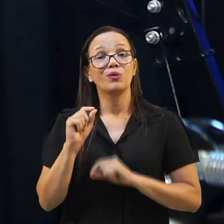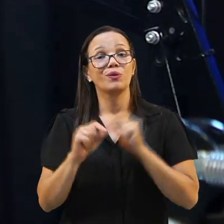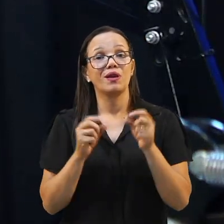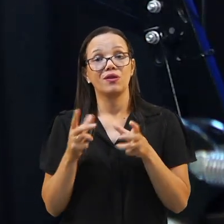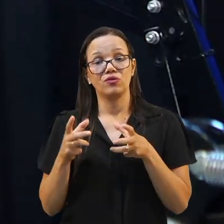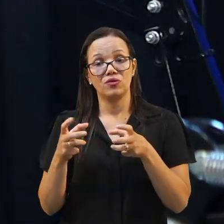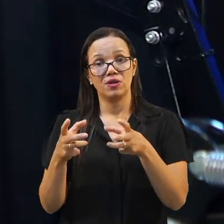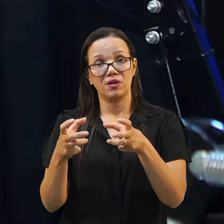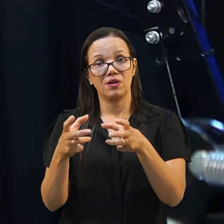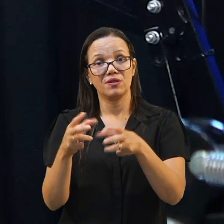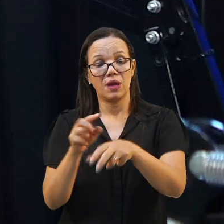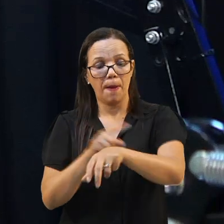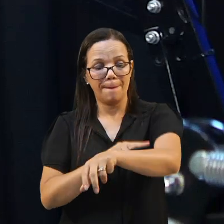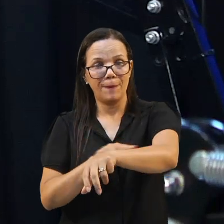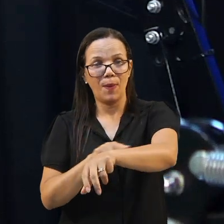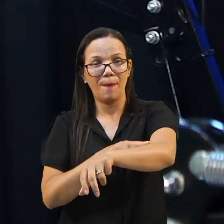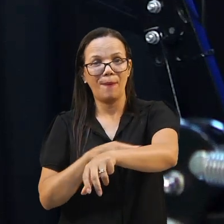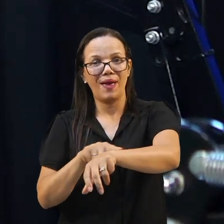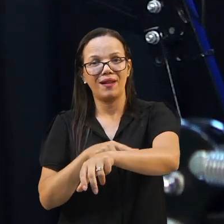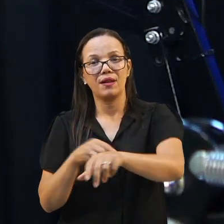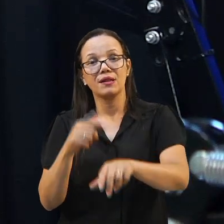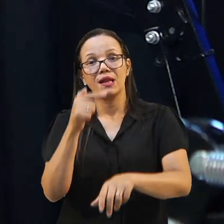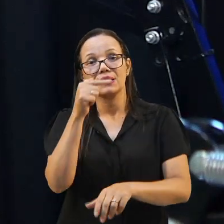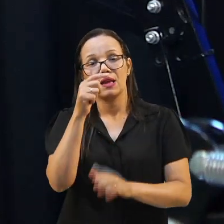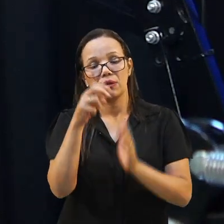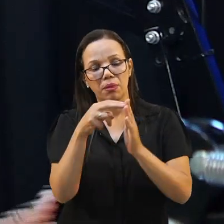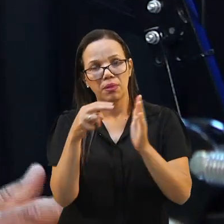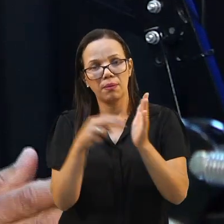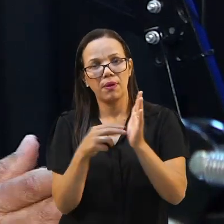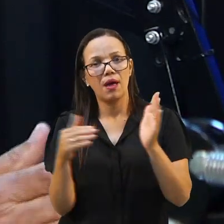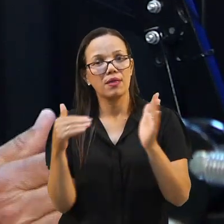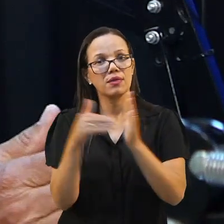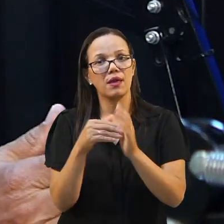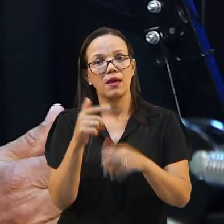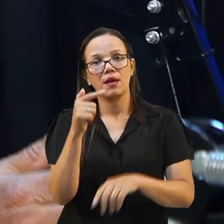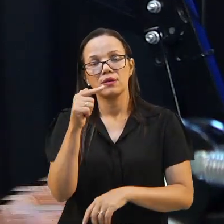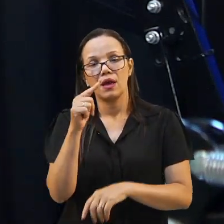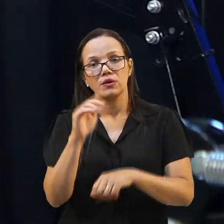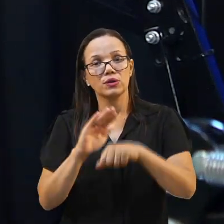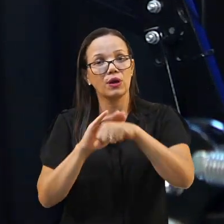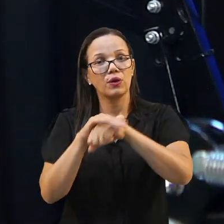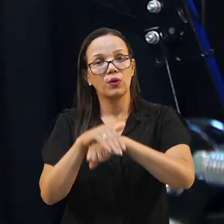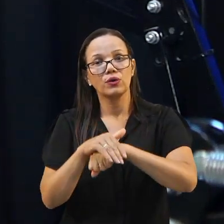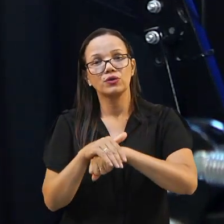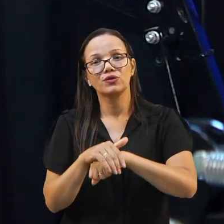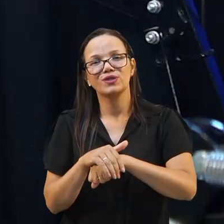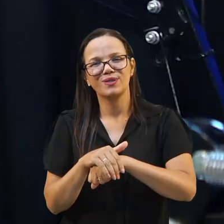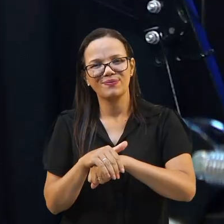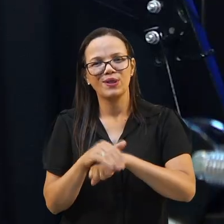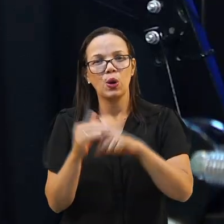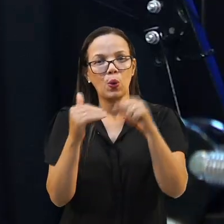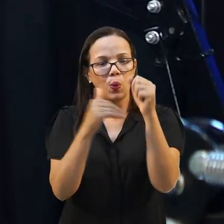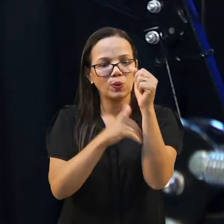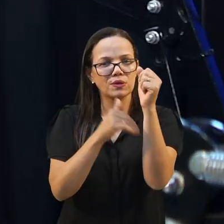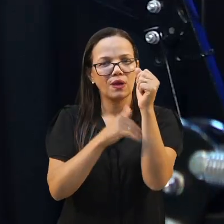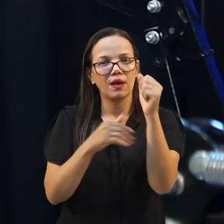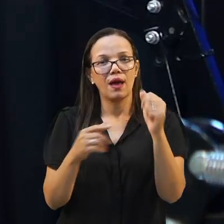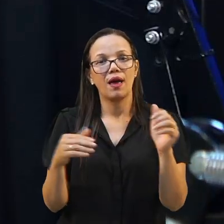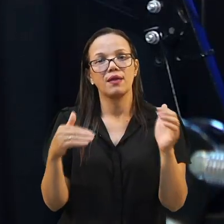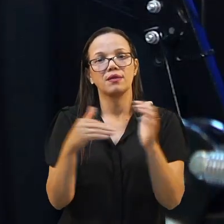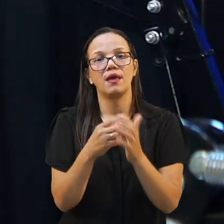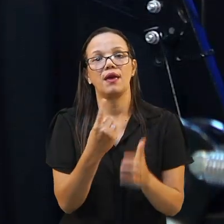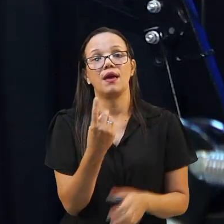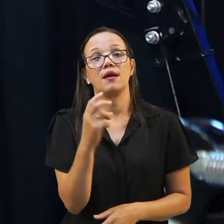das 7 horas da manhã até as 7 da noite, com 100 até as 15 horas, nós vamos